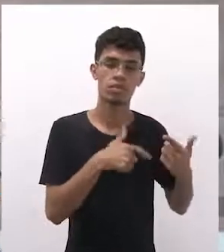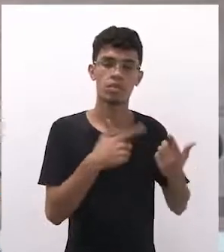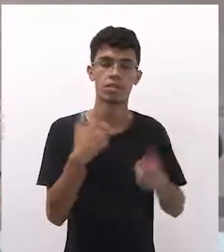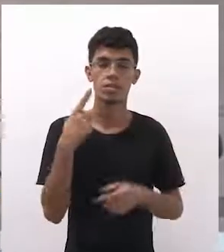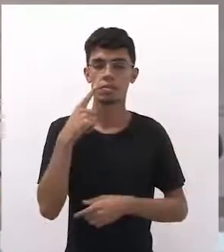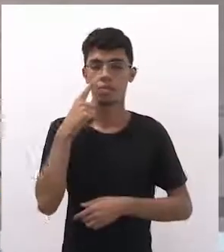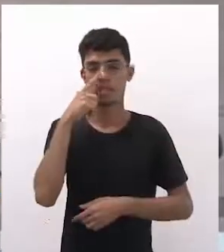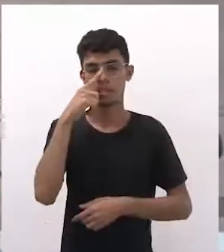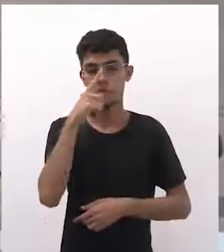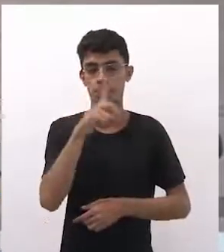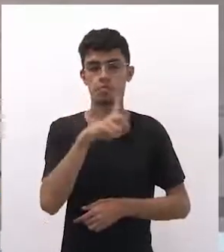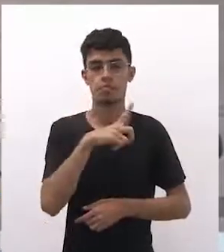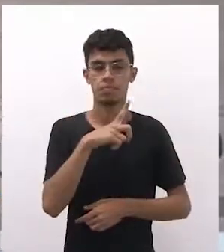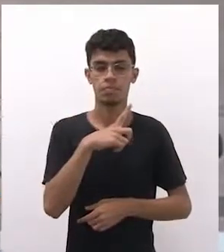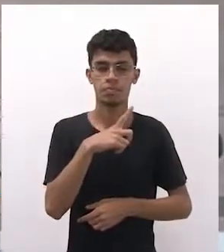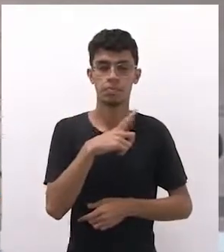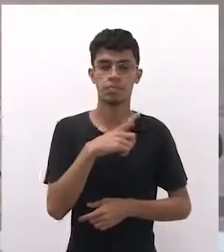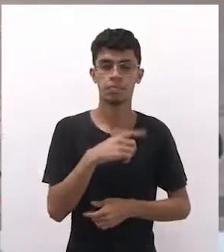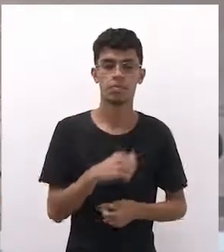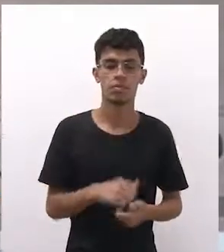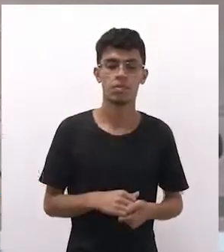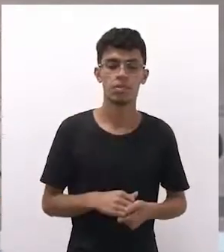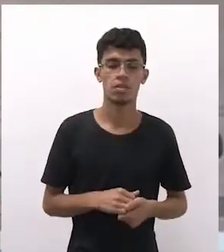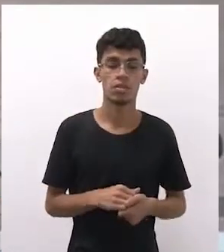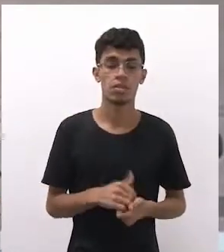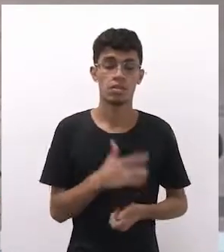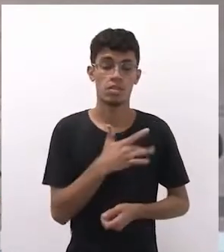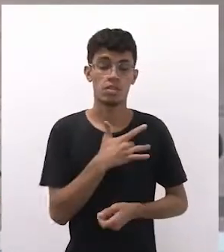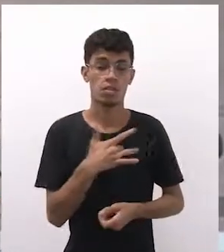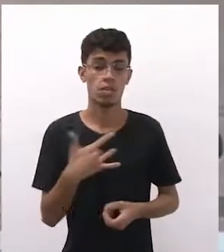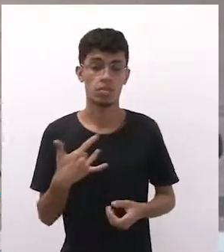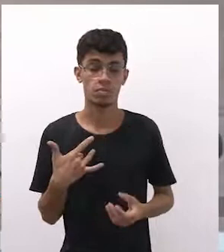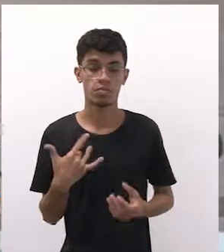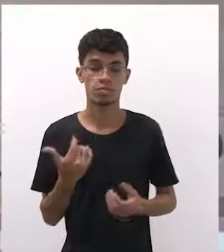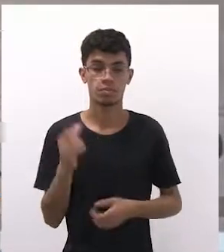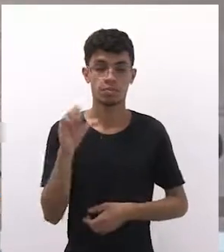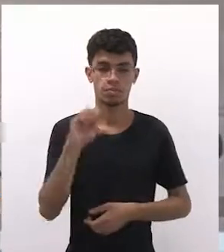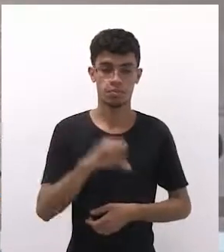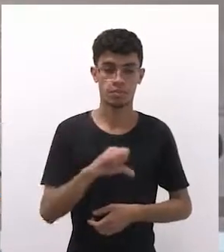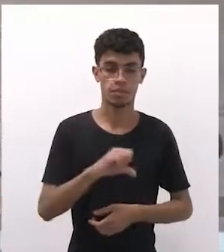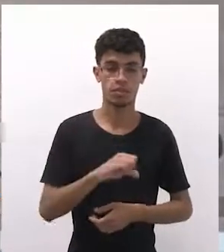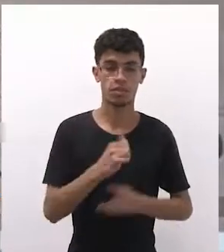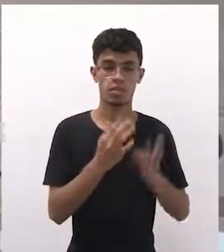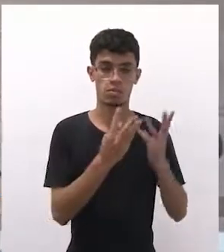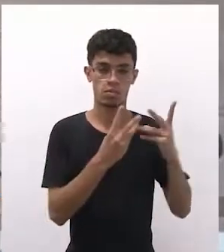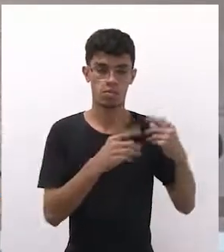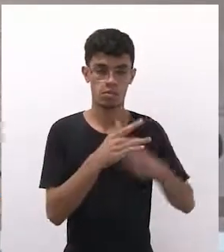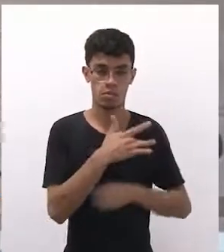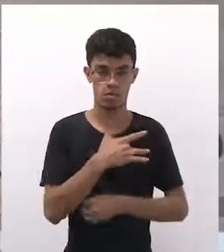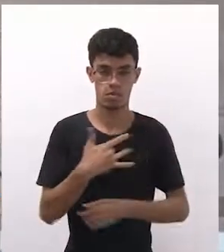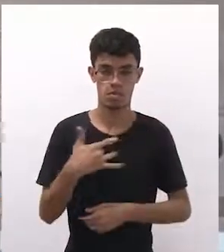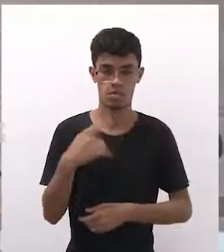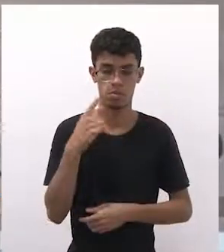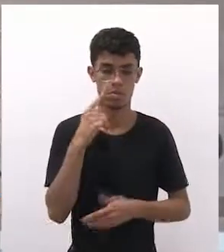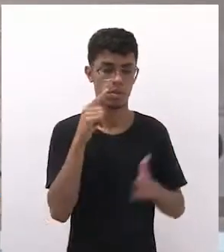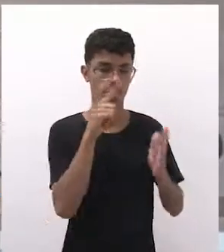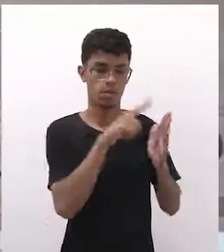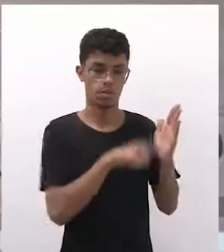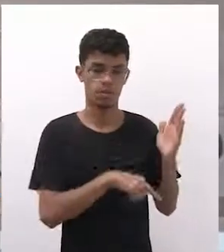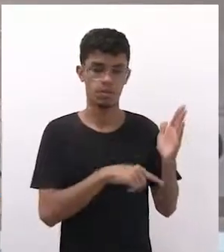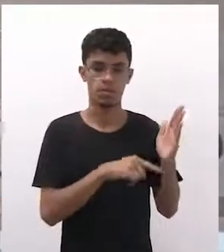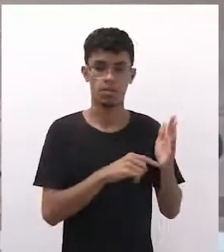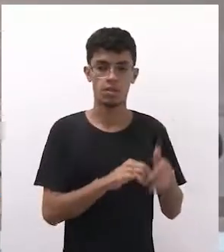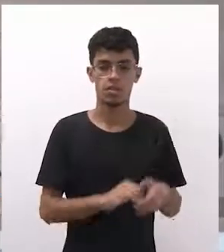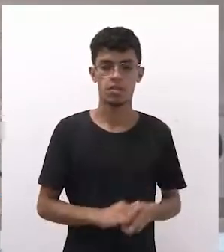riscos ocupacionais e os prováveis danos à saúde. Aqueles danos à saúde que eles verificam ali, tanto quanto os